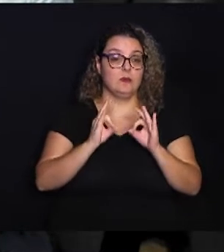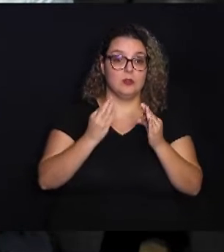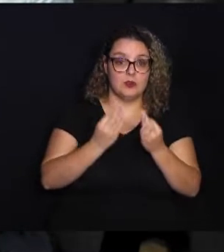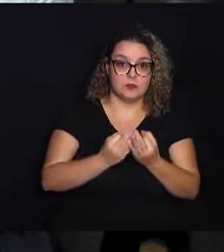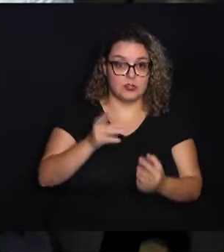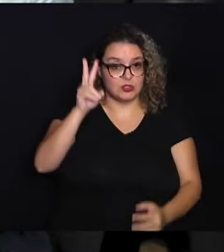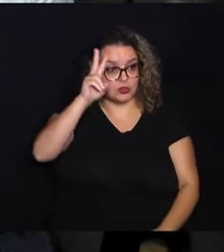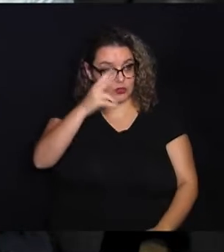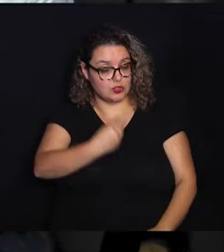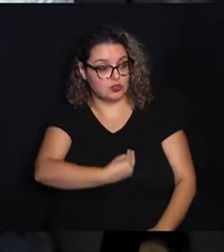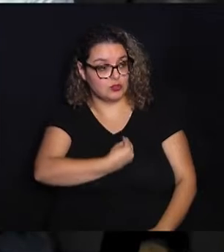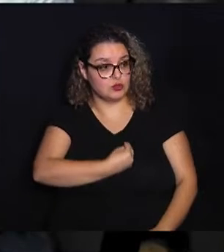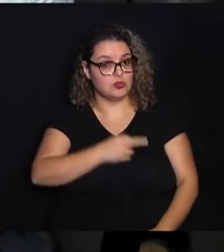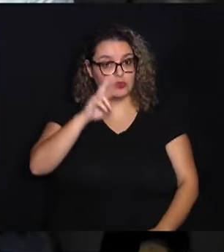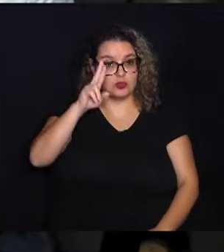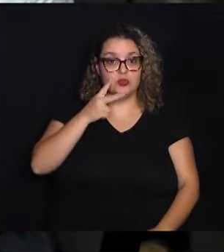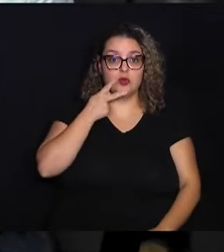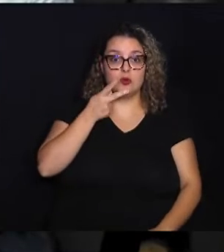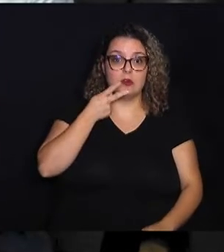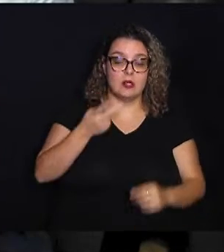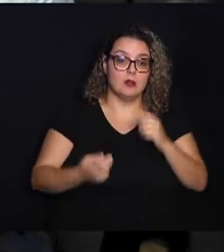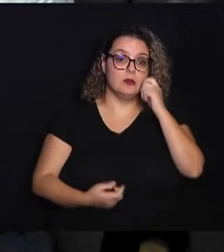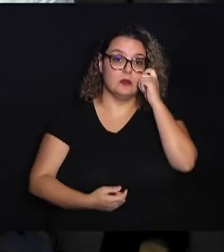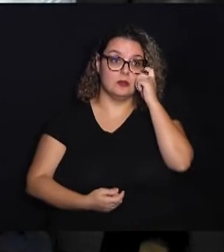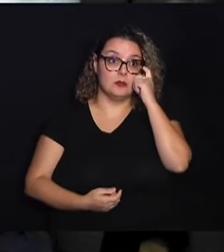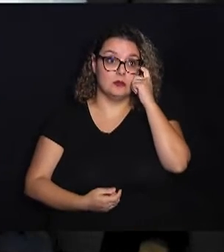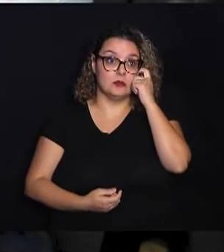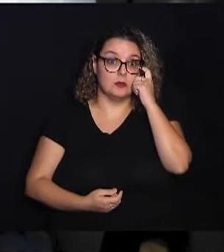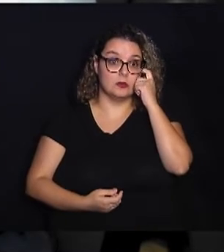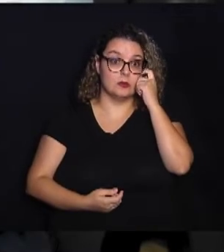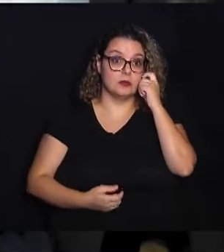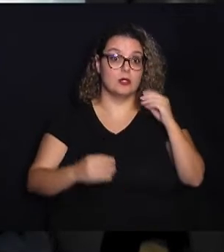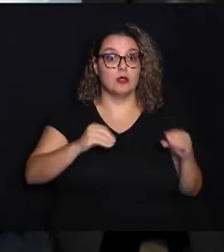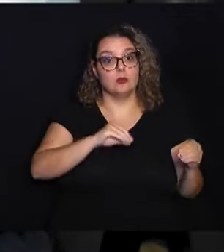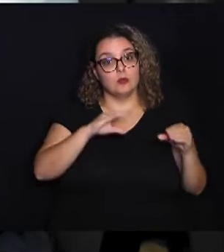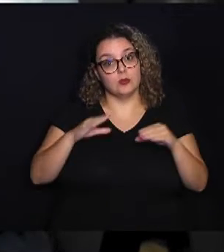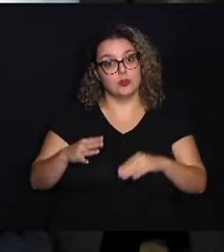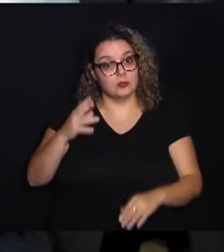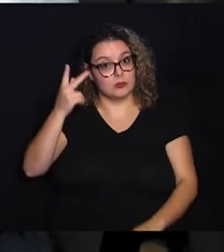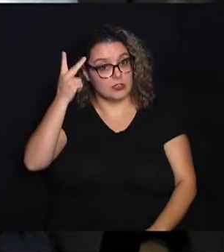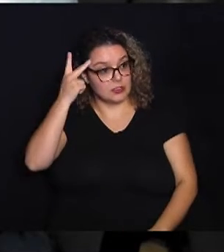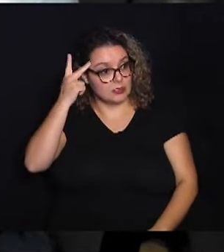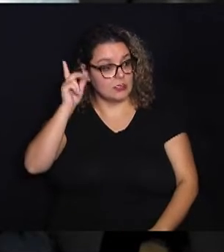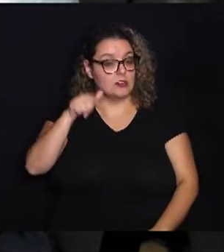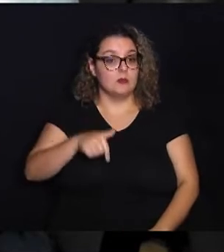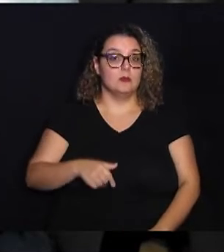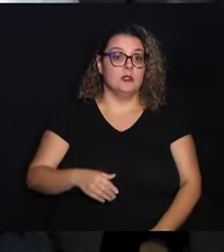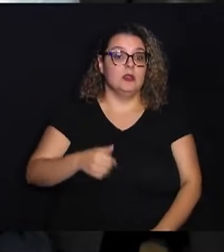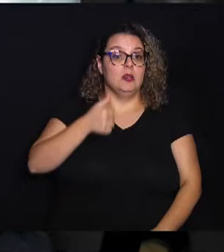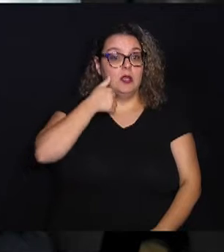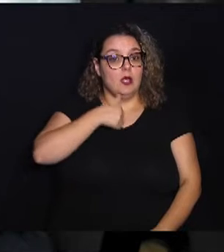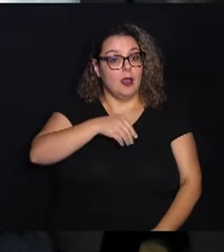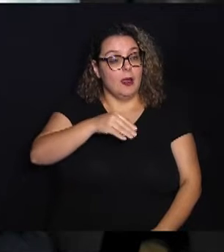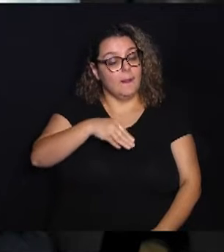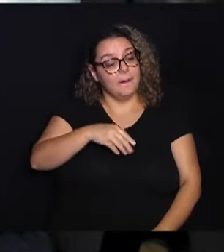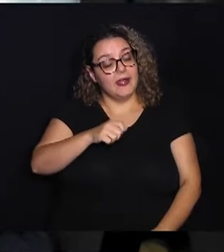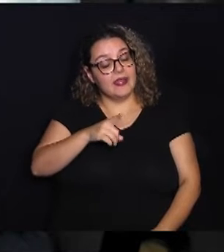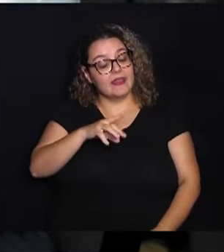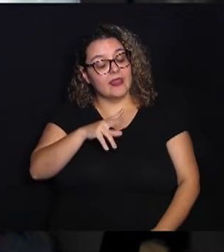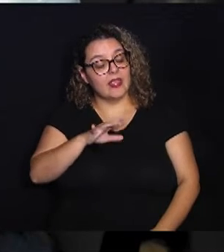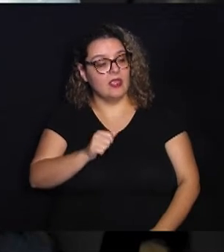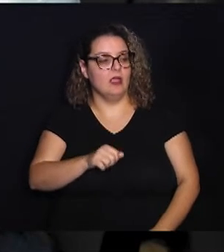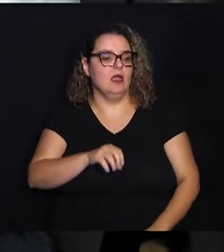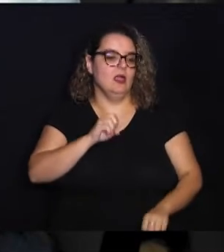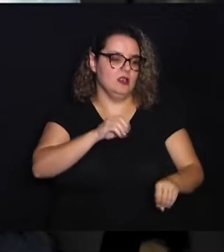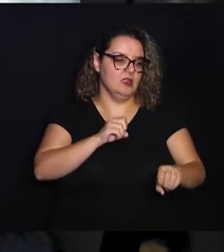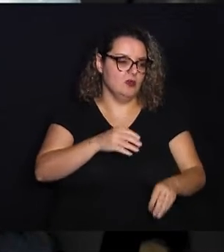história de vida. O senhor, inclusive, contou que veio para São Paulo, depois foi criado pela sua madrinha e tudo mais. Agora a gente vai falar, o senhor falou